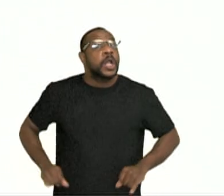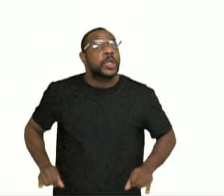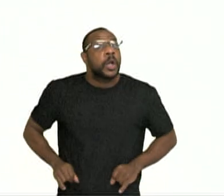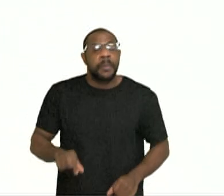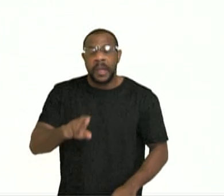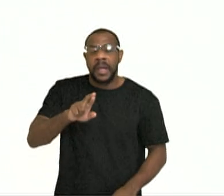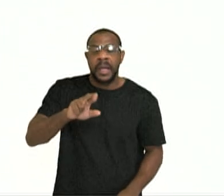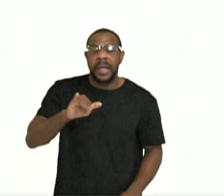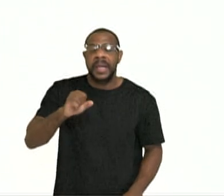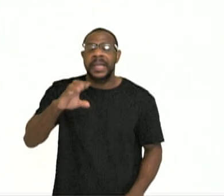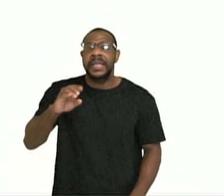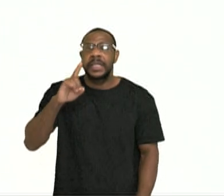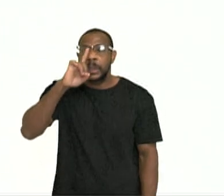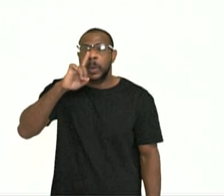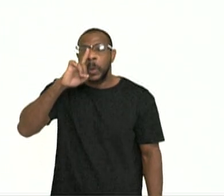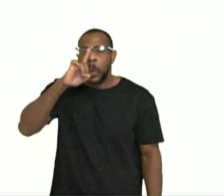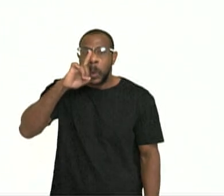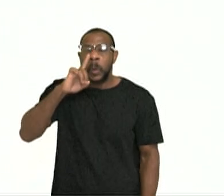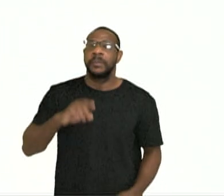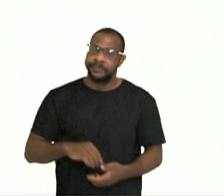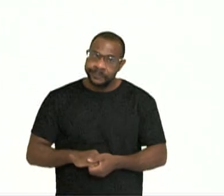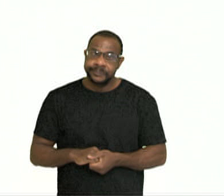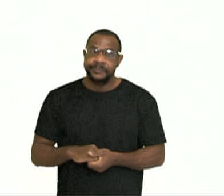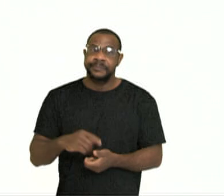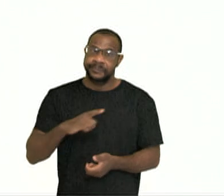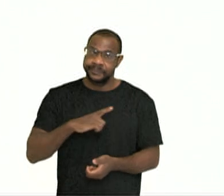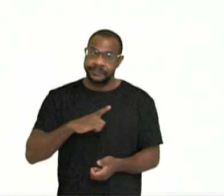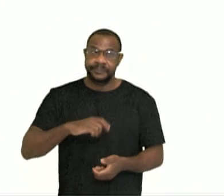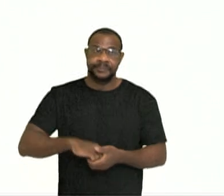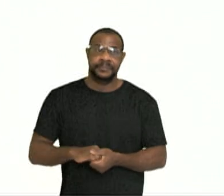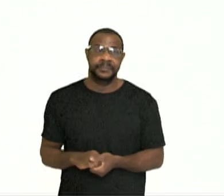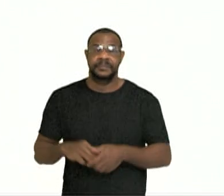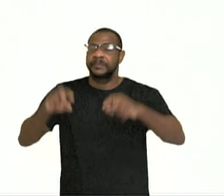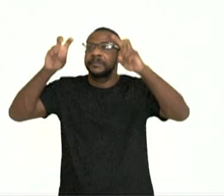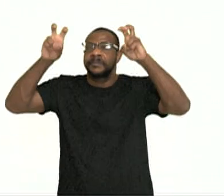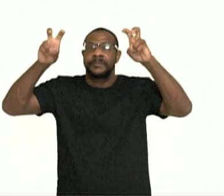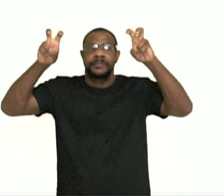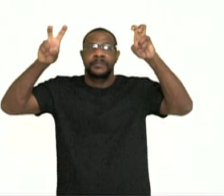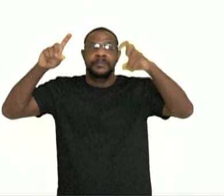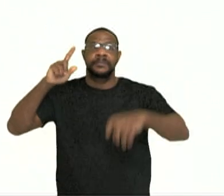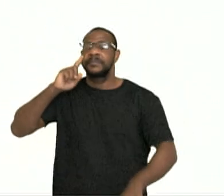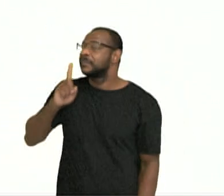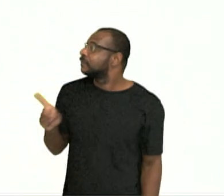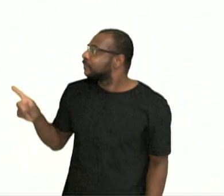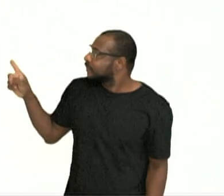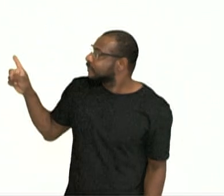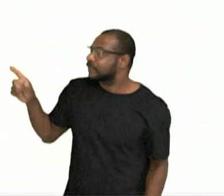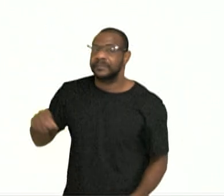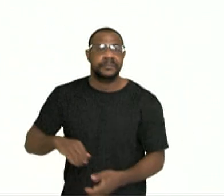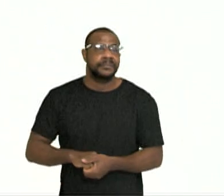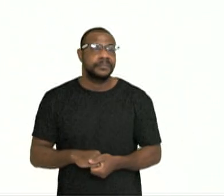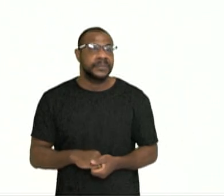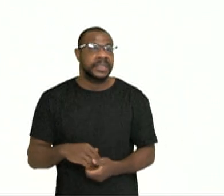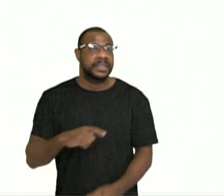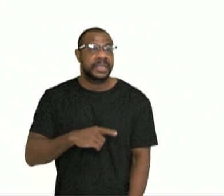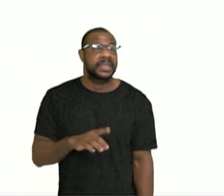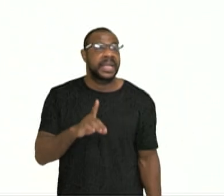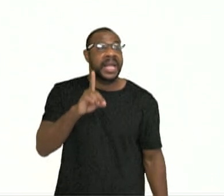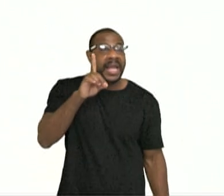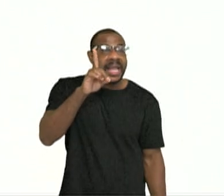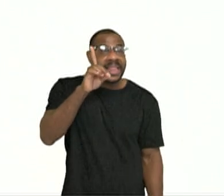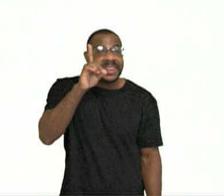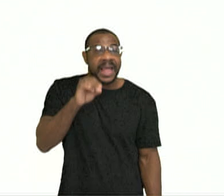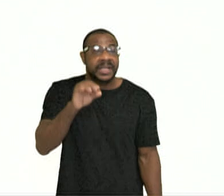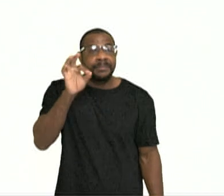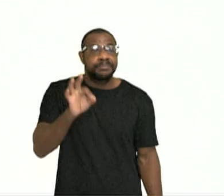risco de extinção. Então, aqui é a manchete, que é o título, né? Então, nós damos esse nome. As notícias nós chamamos de